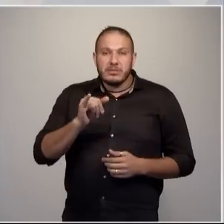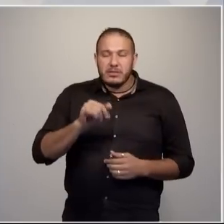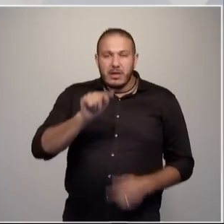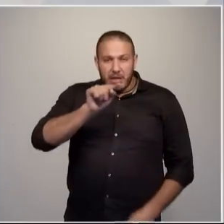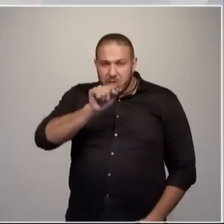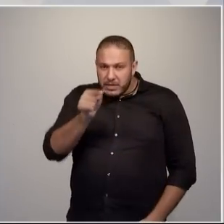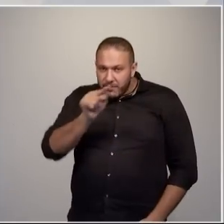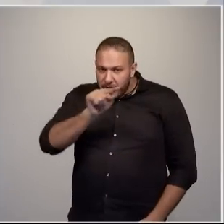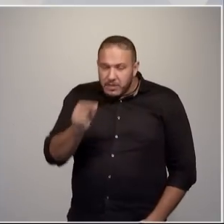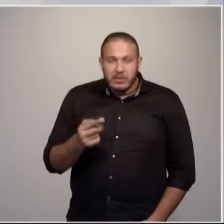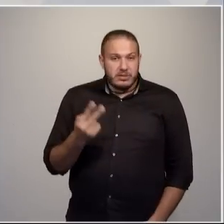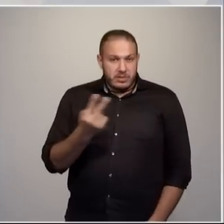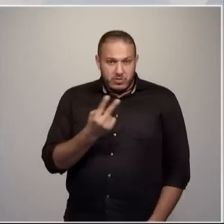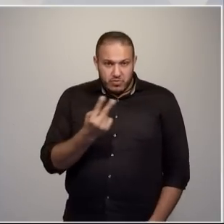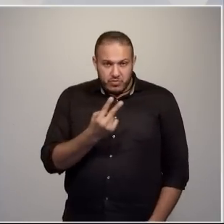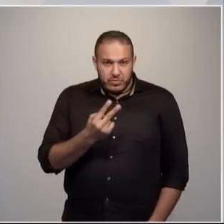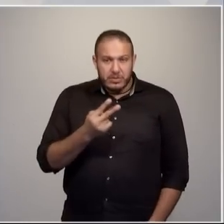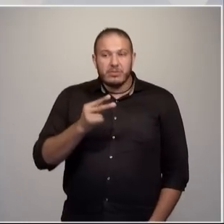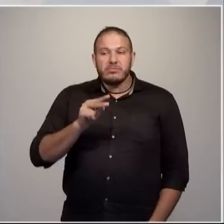em x